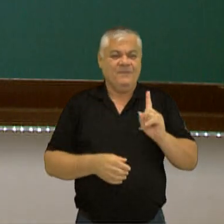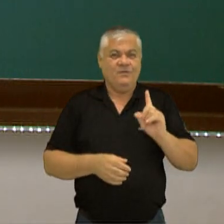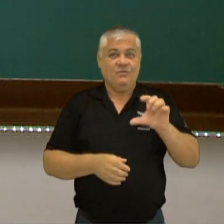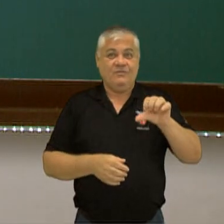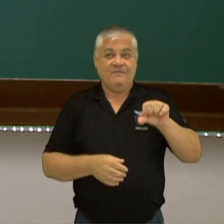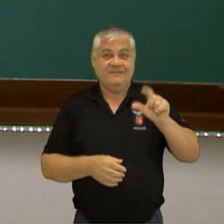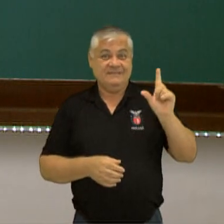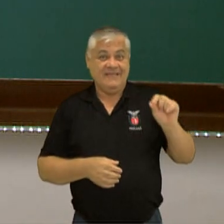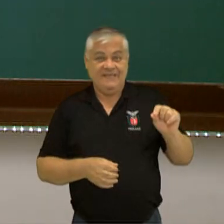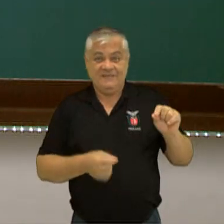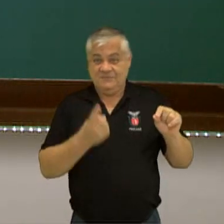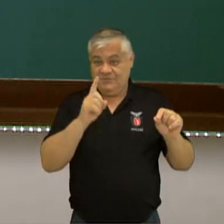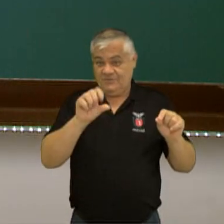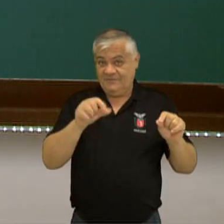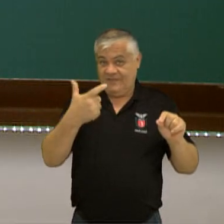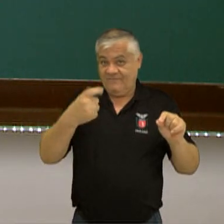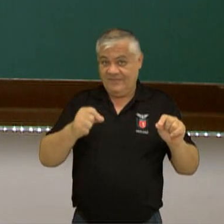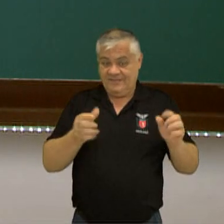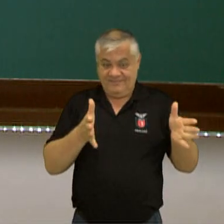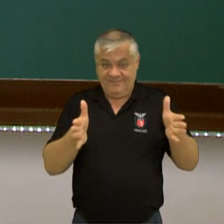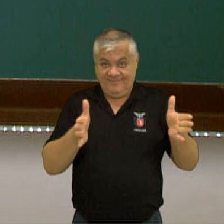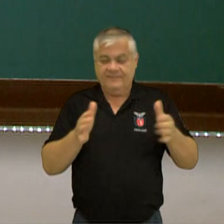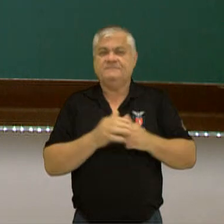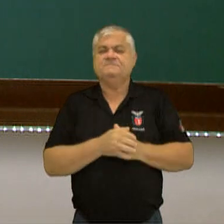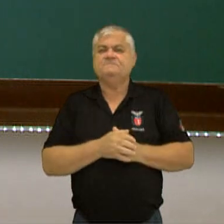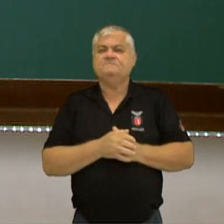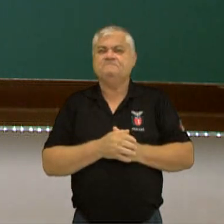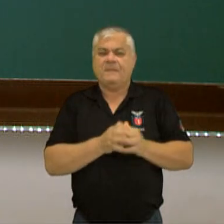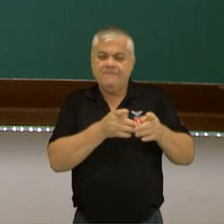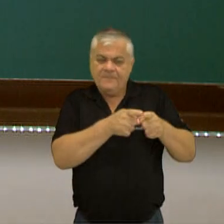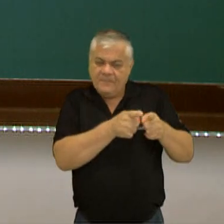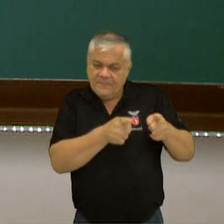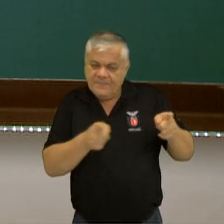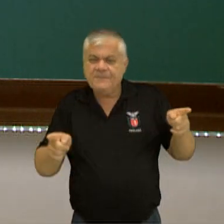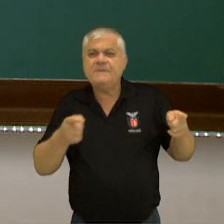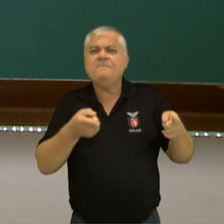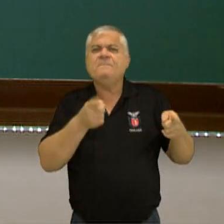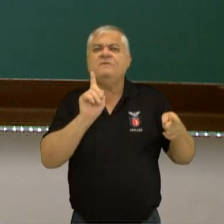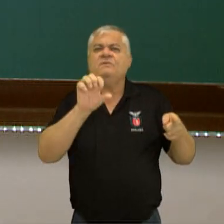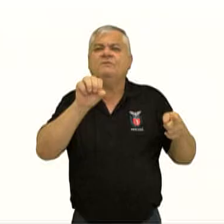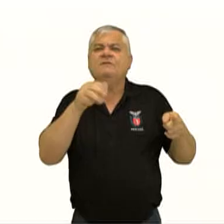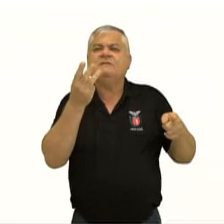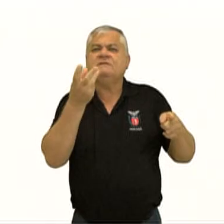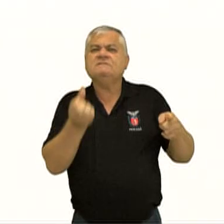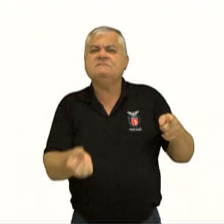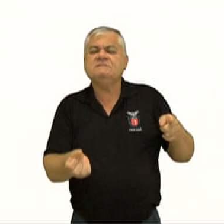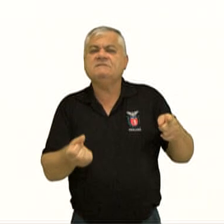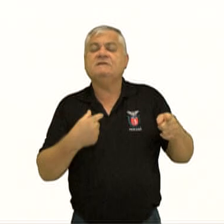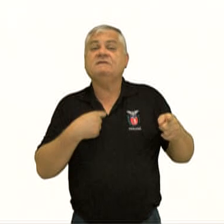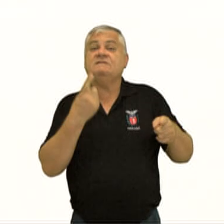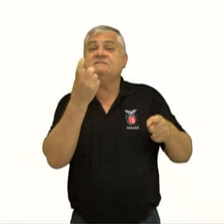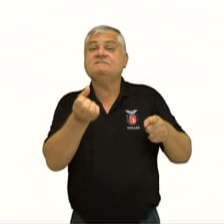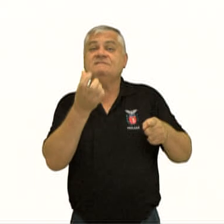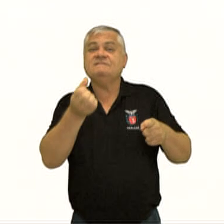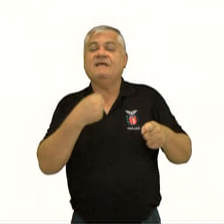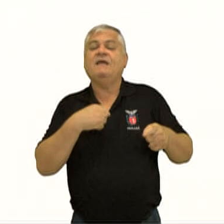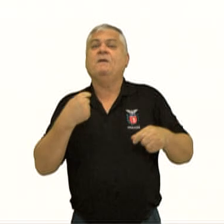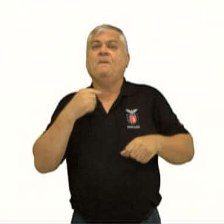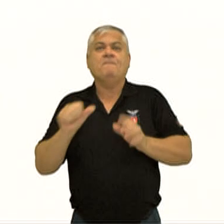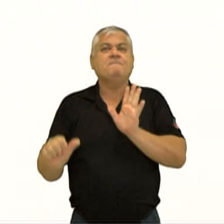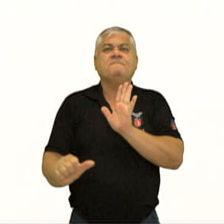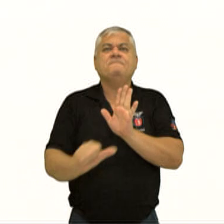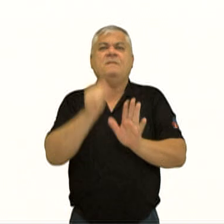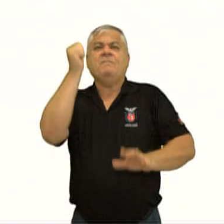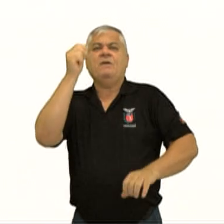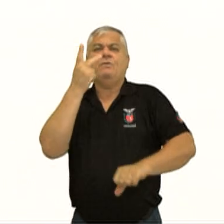1920. Em 1936, a gente teve, 16 anos depois, a gente teve o primeiro campeonato brasileiro